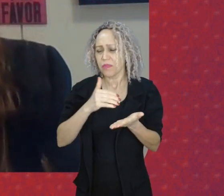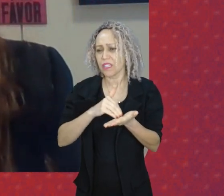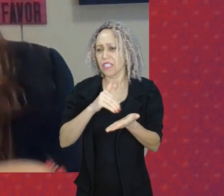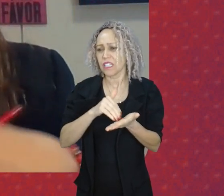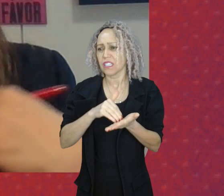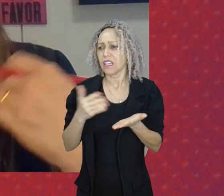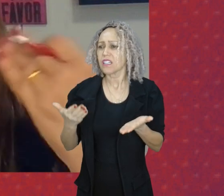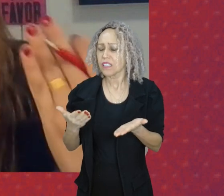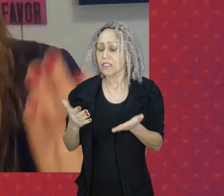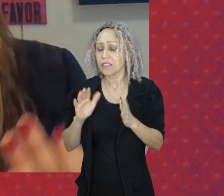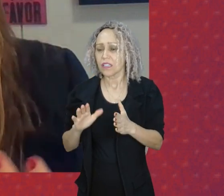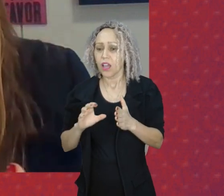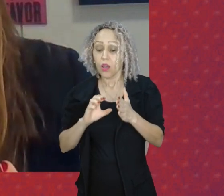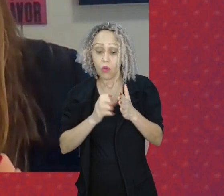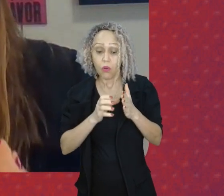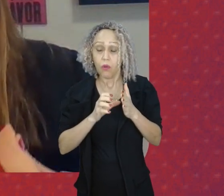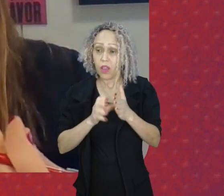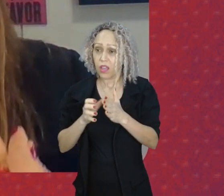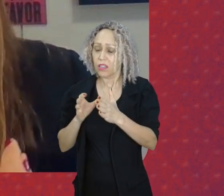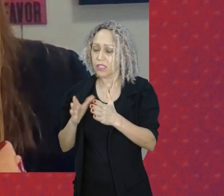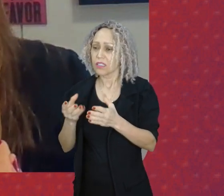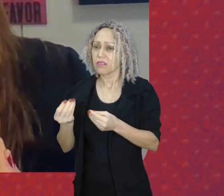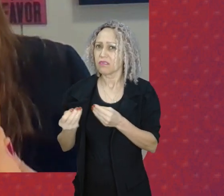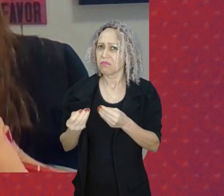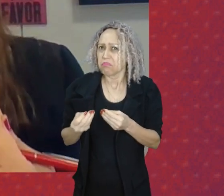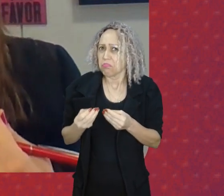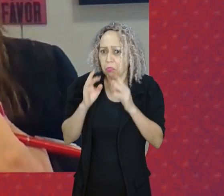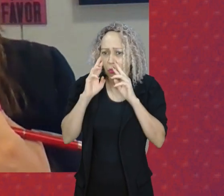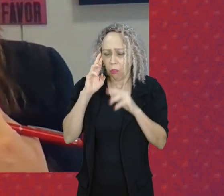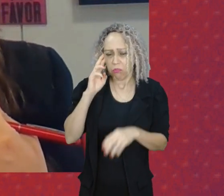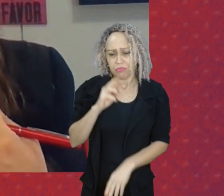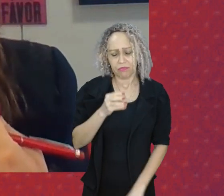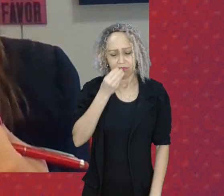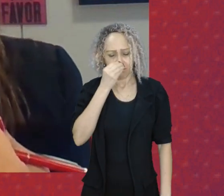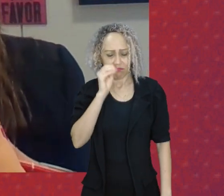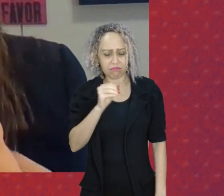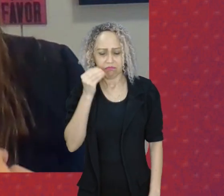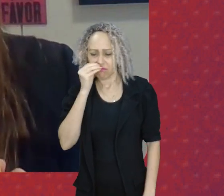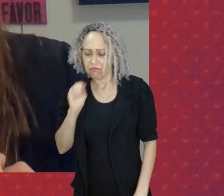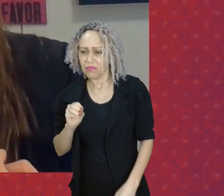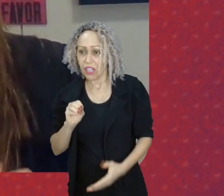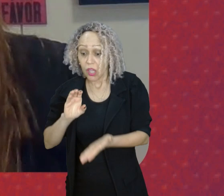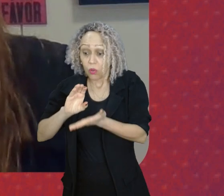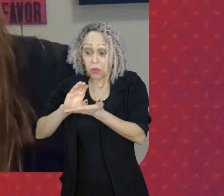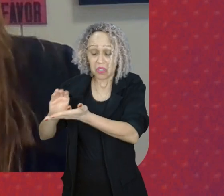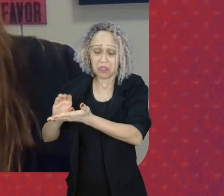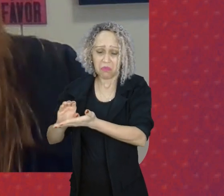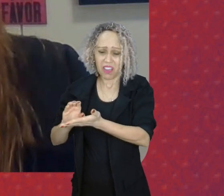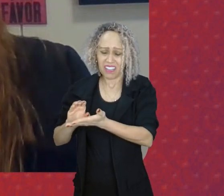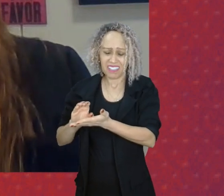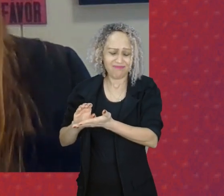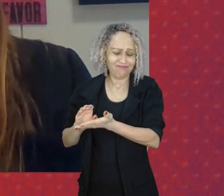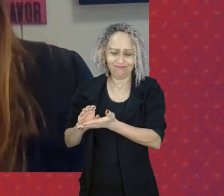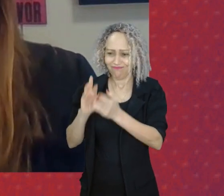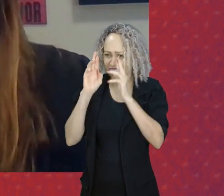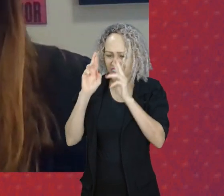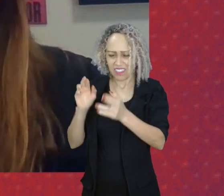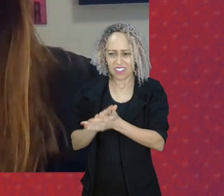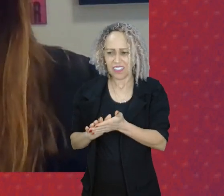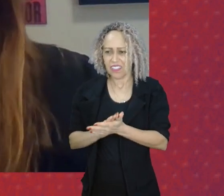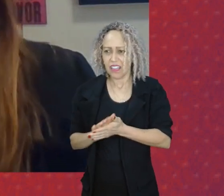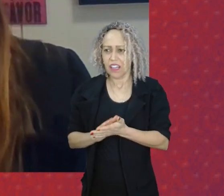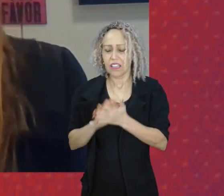vêm descumprindo reiteradamente com esse repasse, né? As contas têm sido reprovadas pela